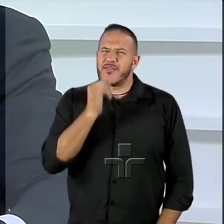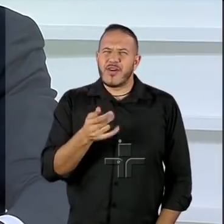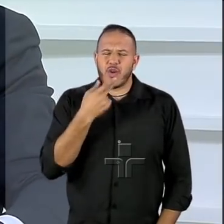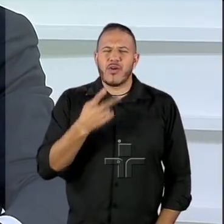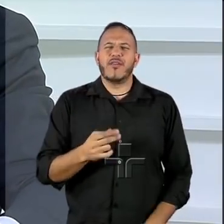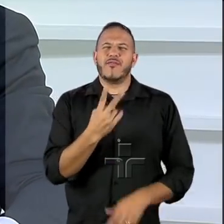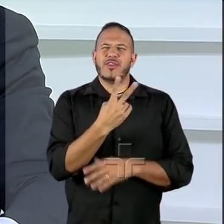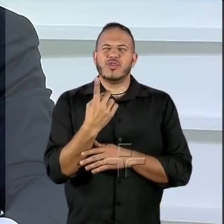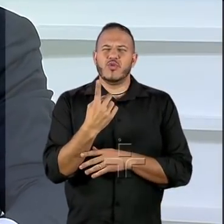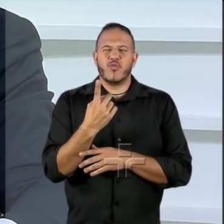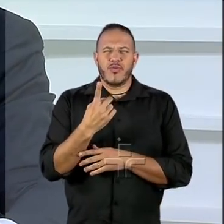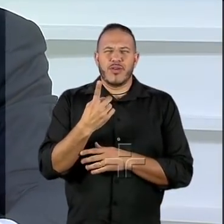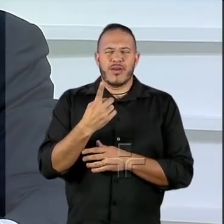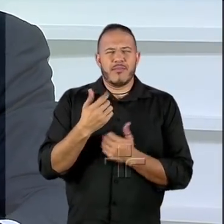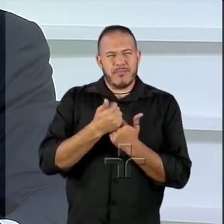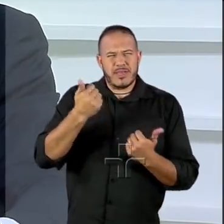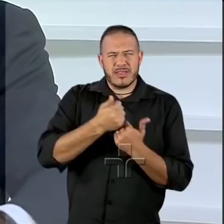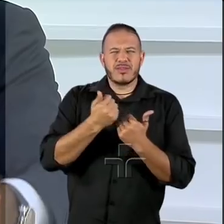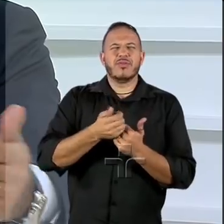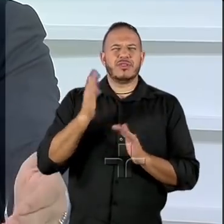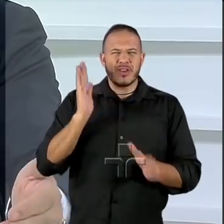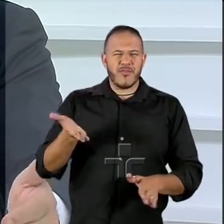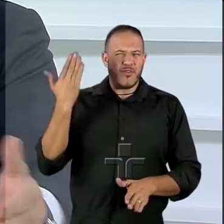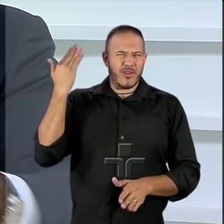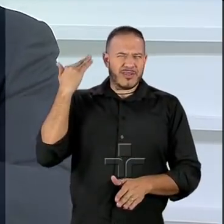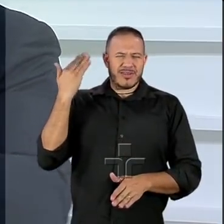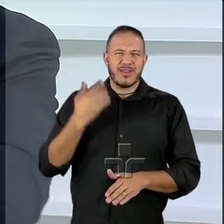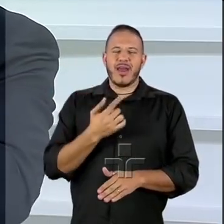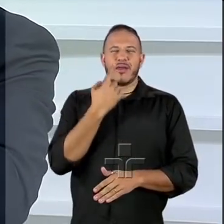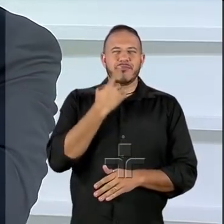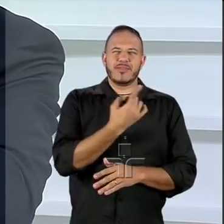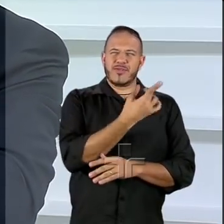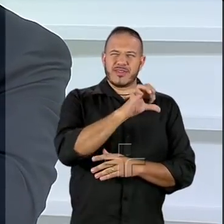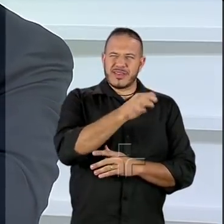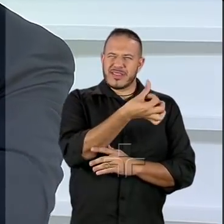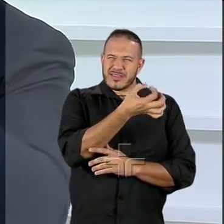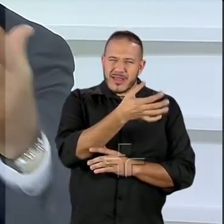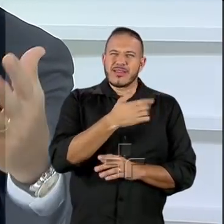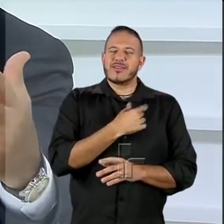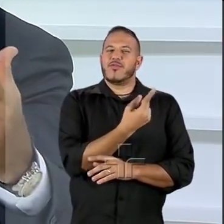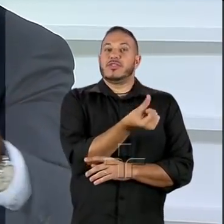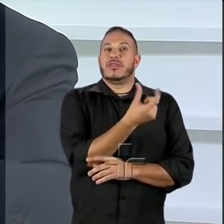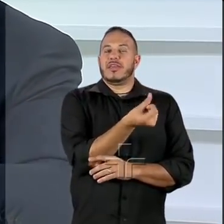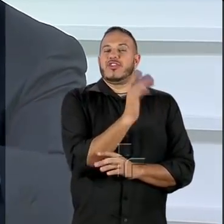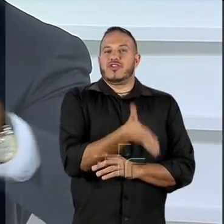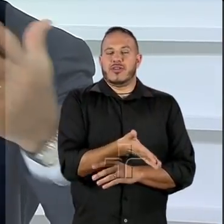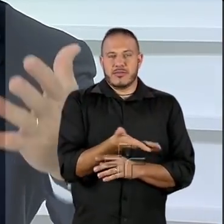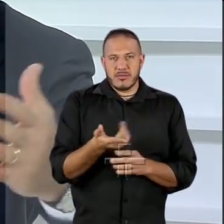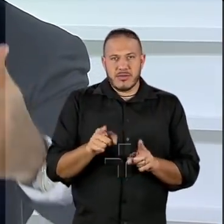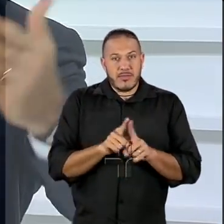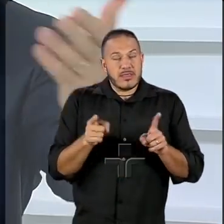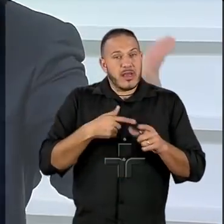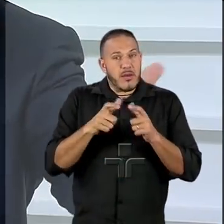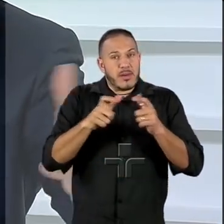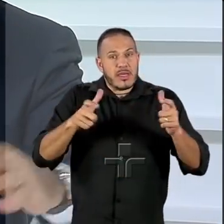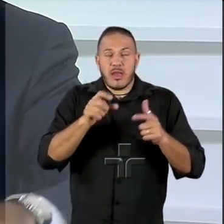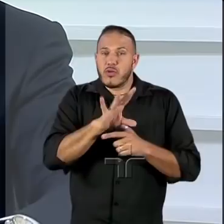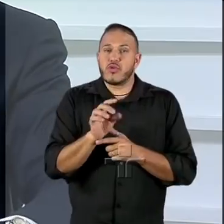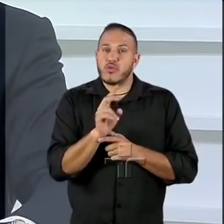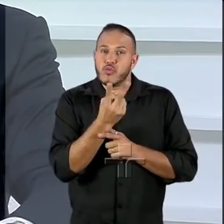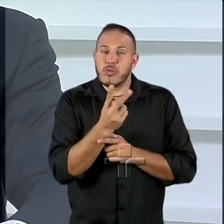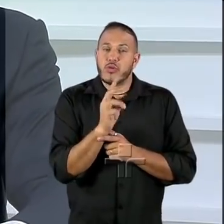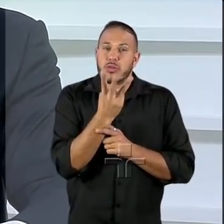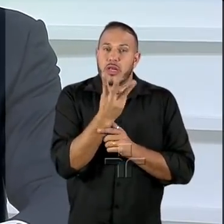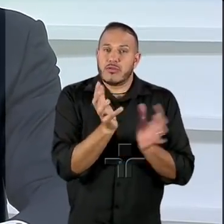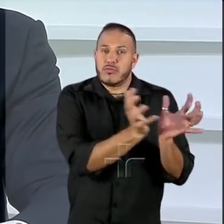foram 16 na década de 60, mas isso é salutar. Por quê? Porque você consegue também ampliar as turmas, ter não só 2, mas 3 turmas,